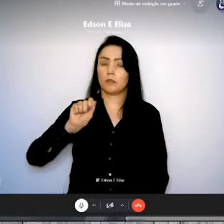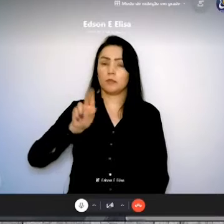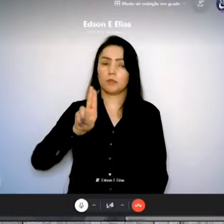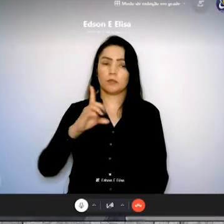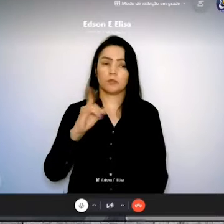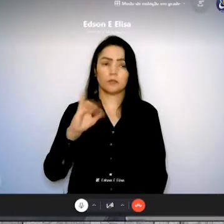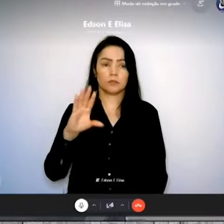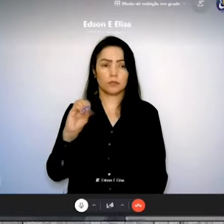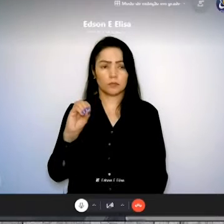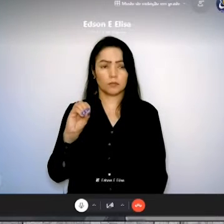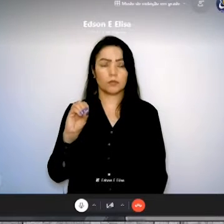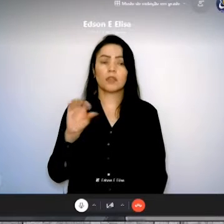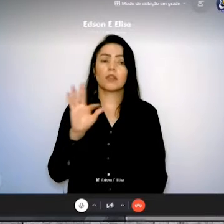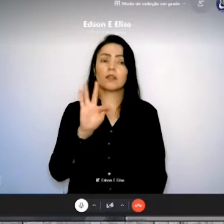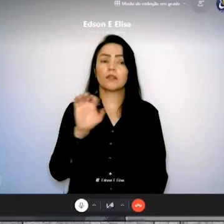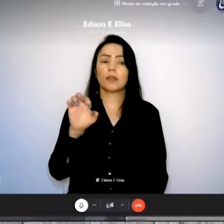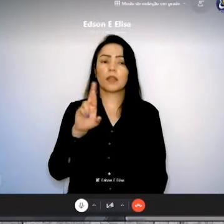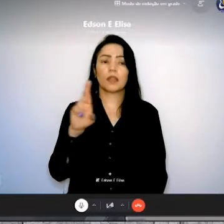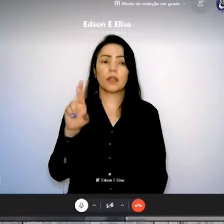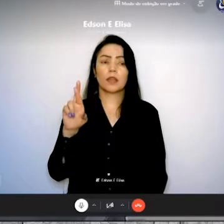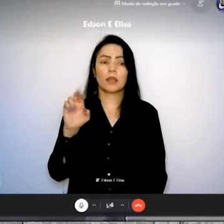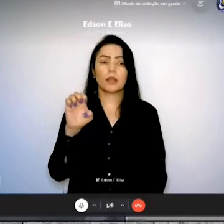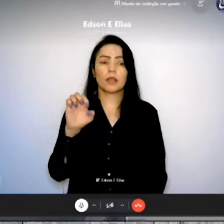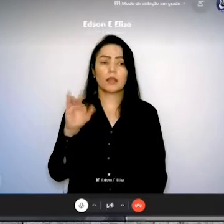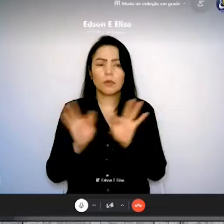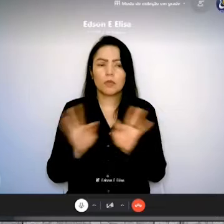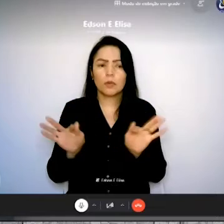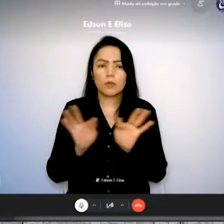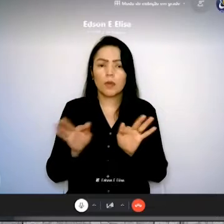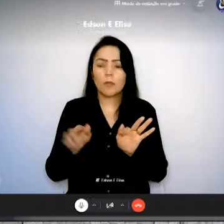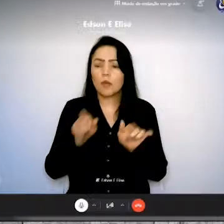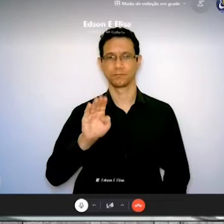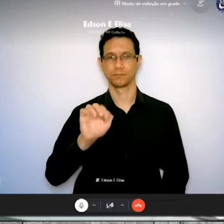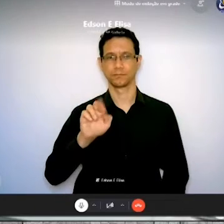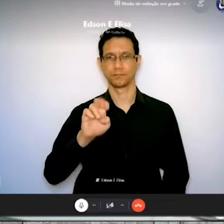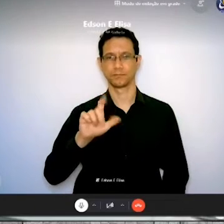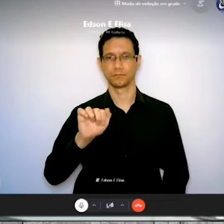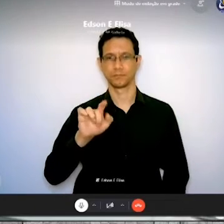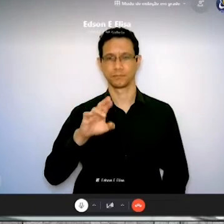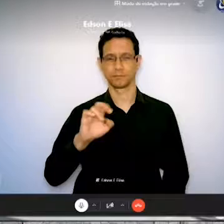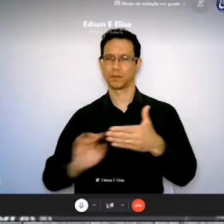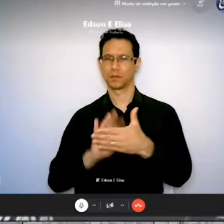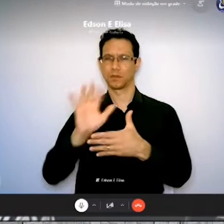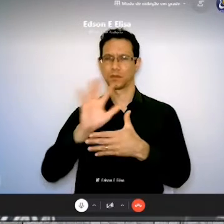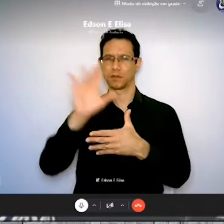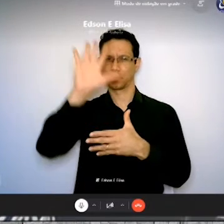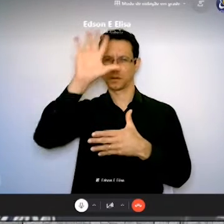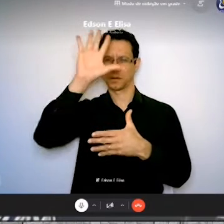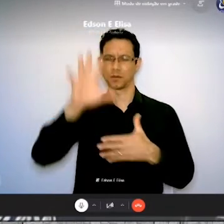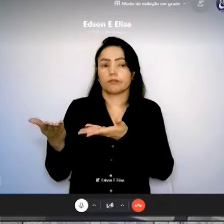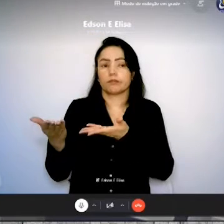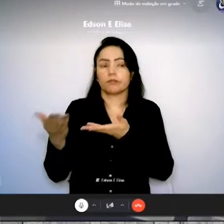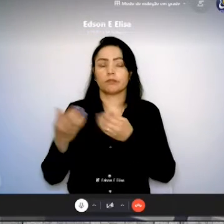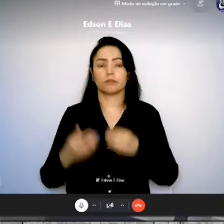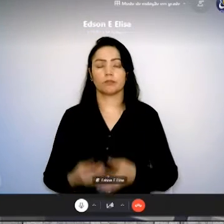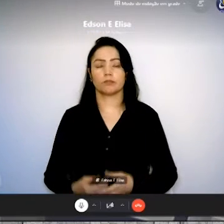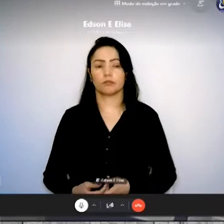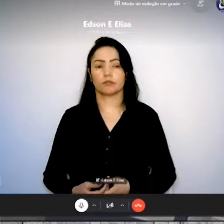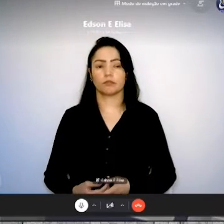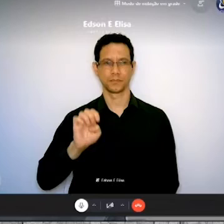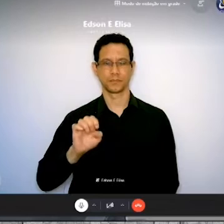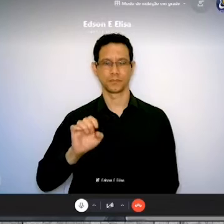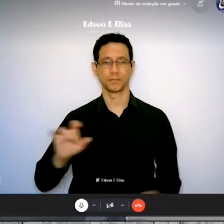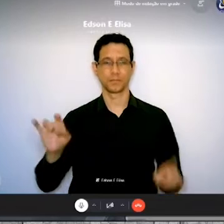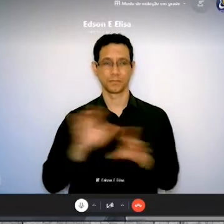Câmara. De acordo com seus autores, os vereadores Lelo Pagani, Alessandra Luquezzi, Marcelo Leiman e Rosiello,